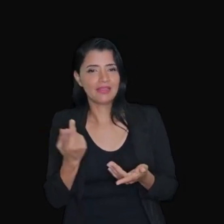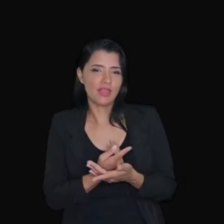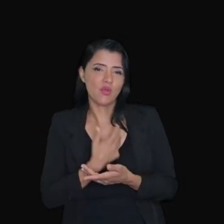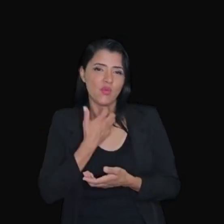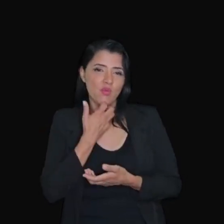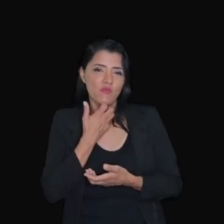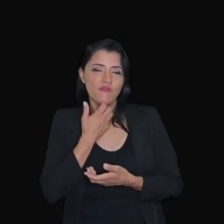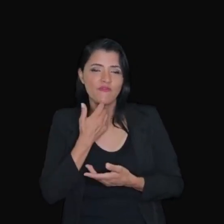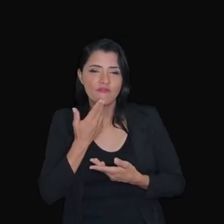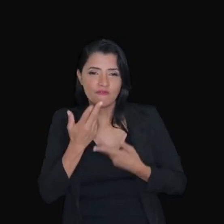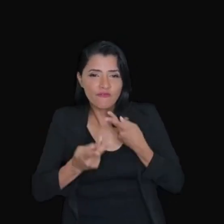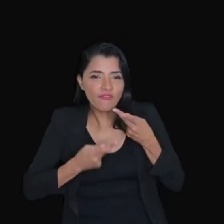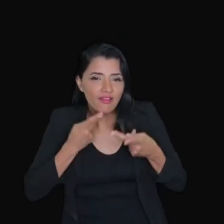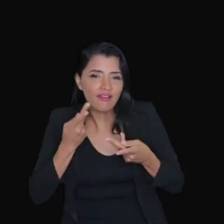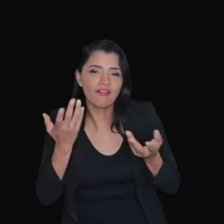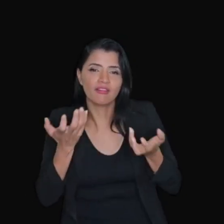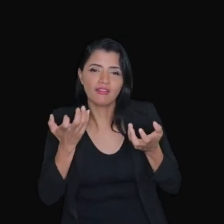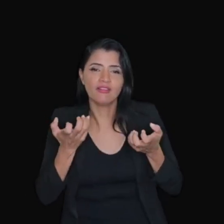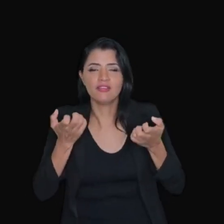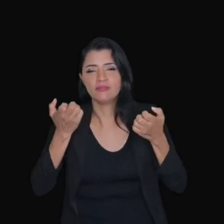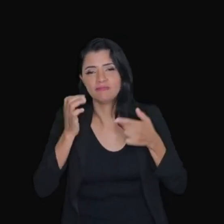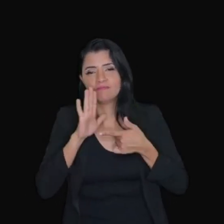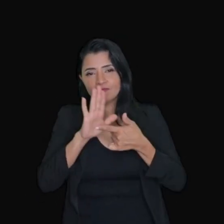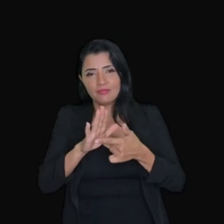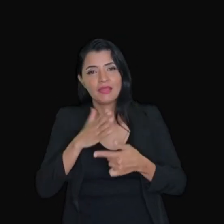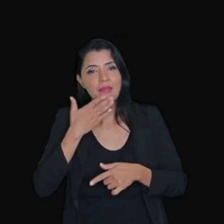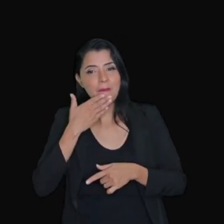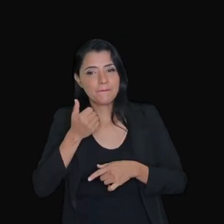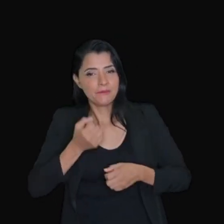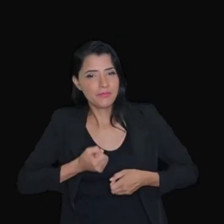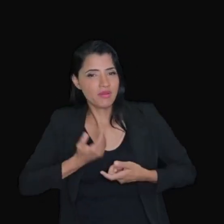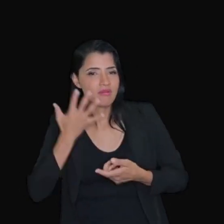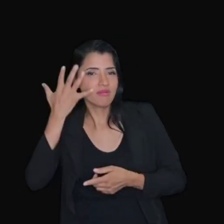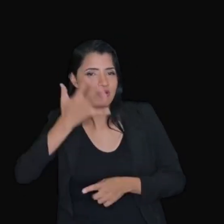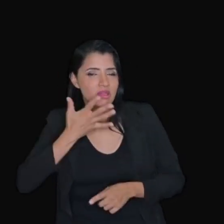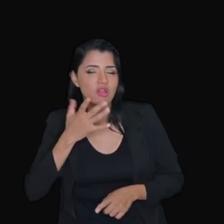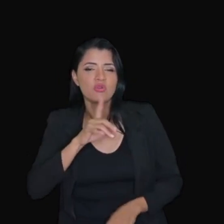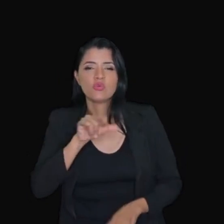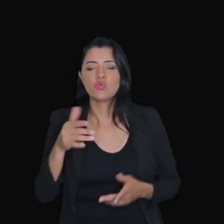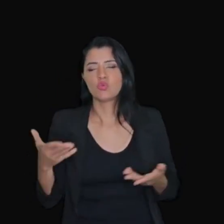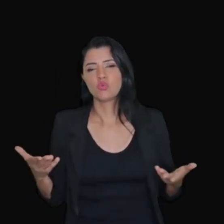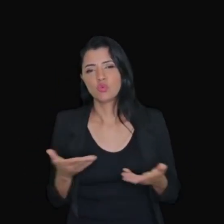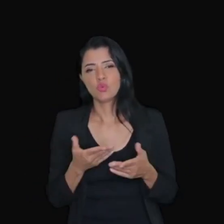de falar, que talvez seja a minha melhor contribuição para o dia de hoje.